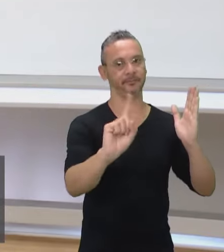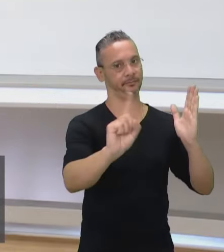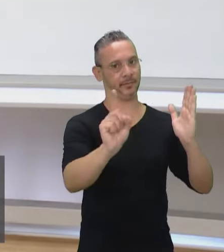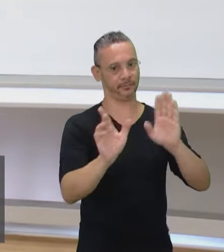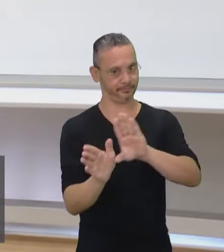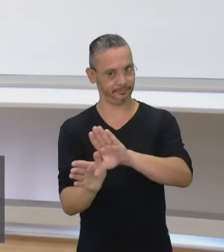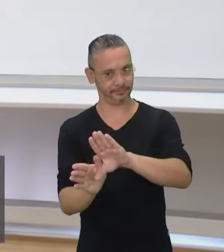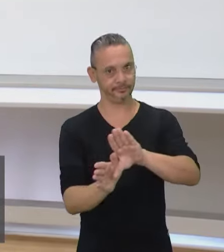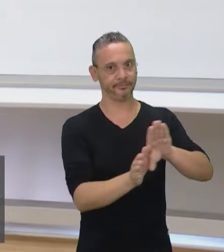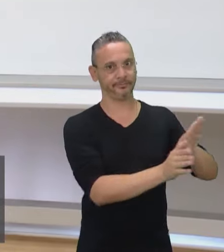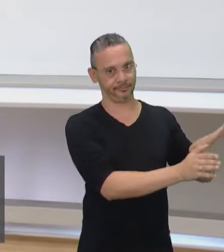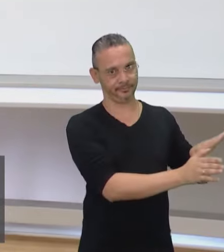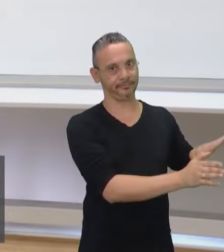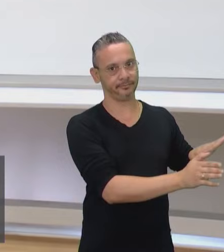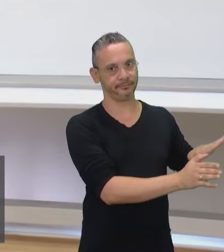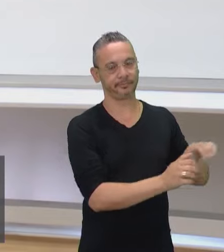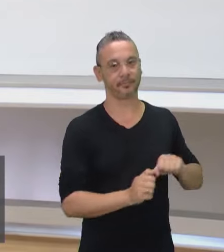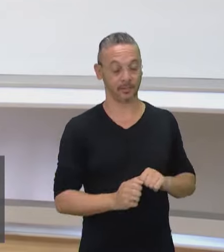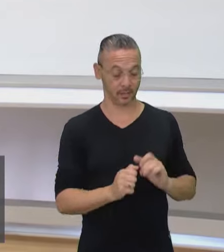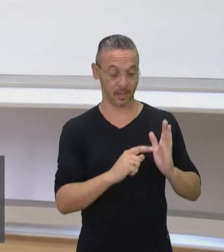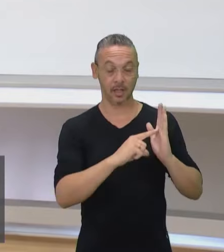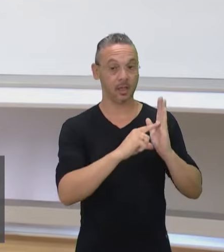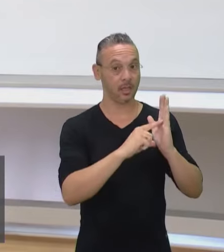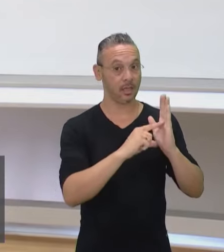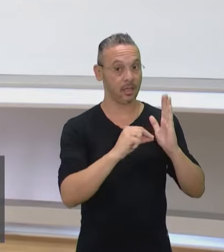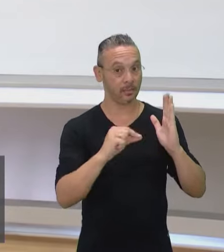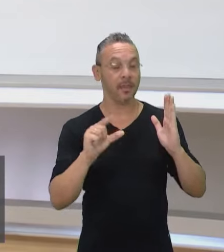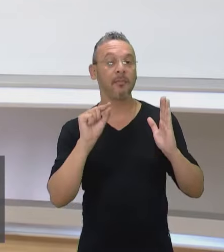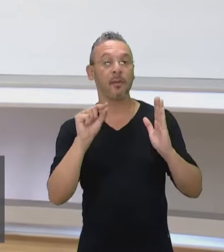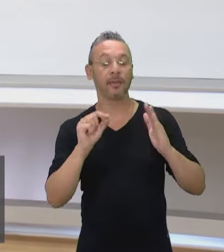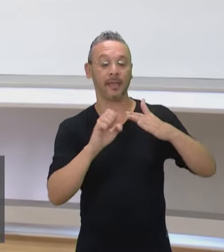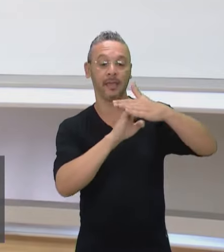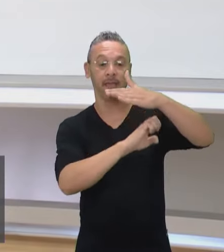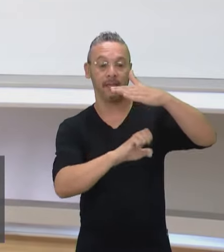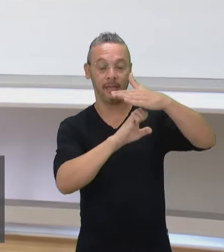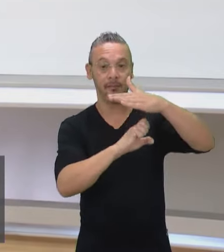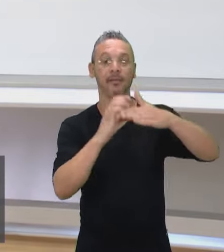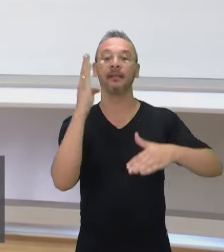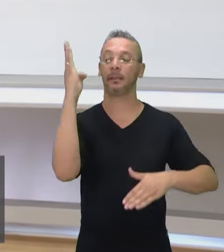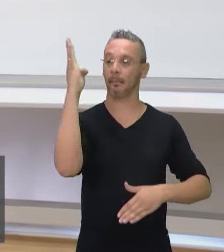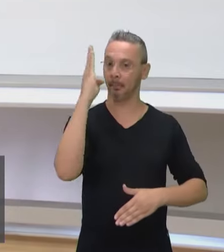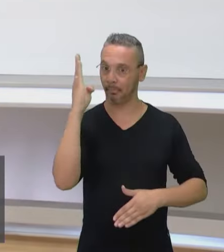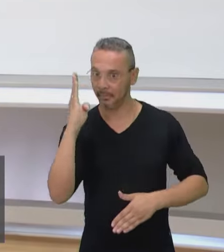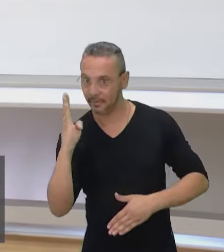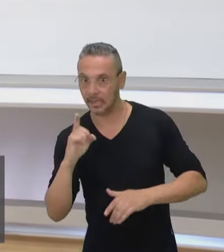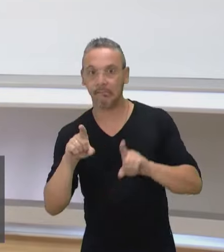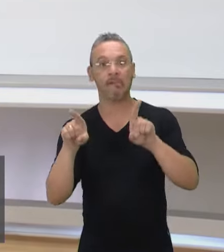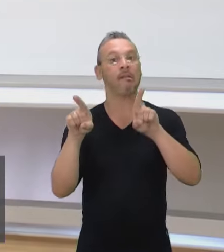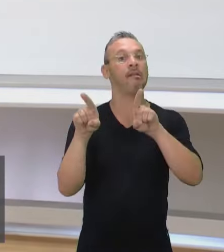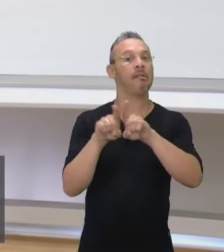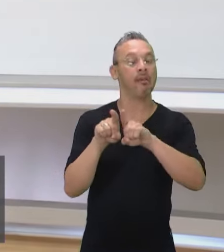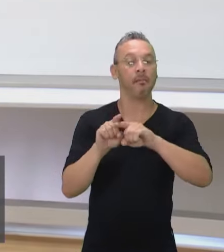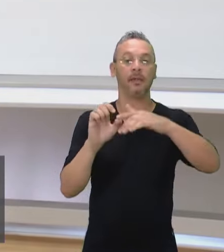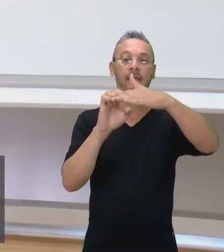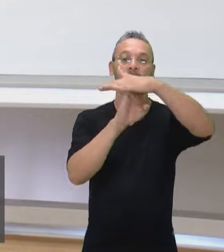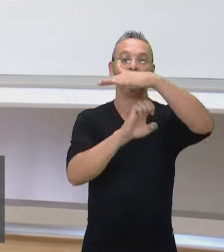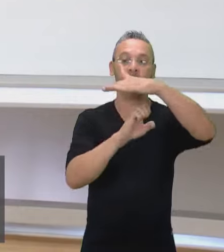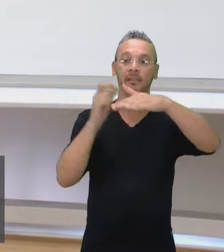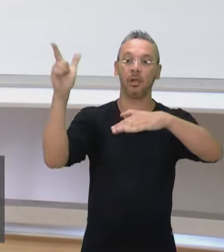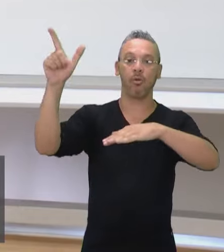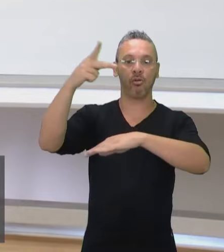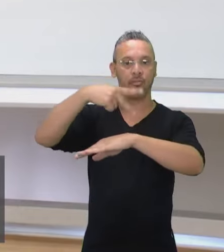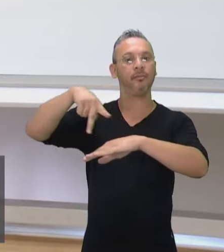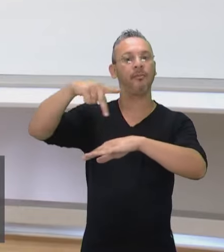do PIB, ela leva em consideração tanto as empresas nacionais quanto a de multinacionais, em que o dinheiro